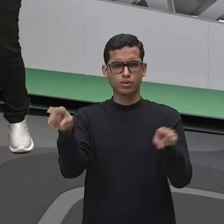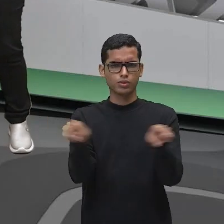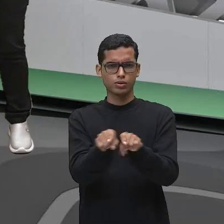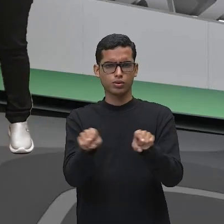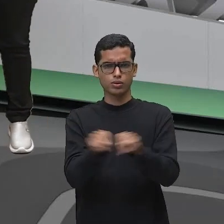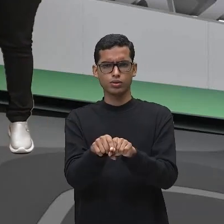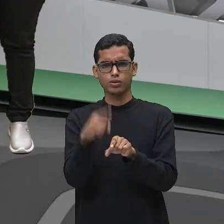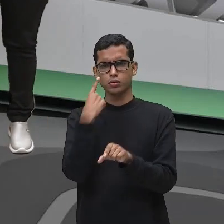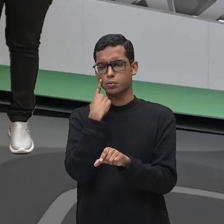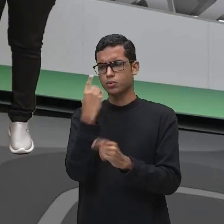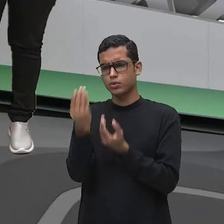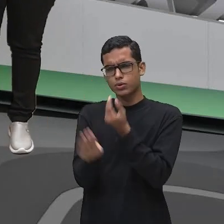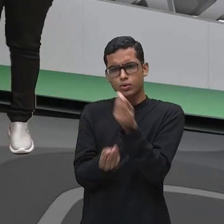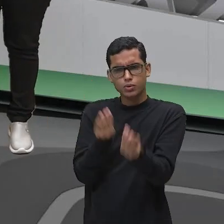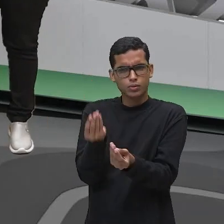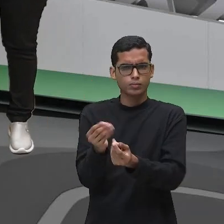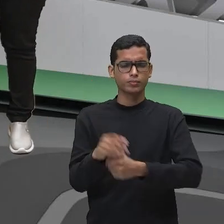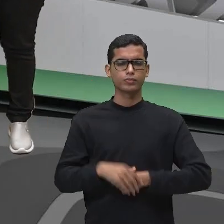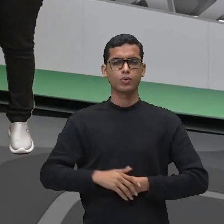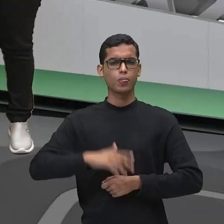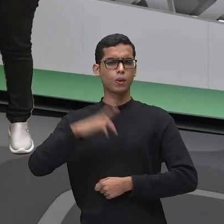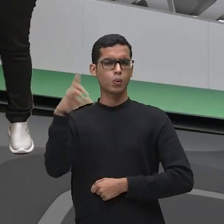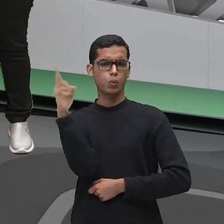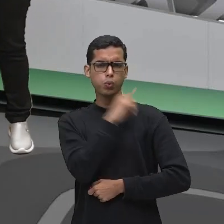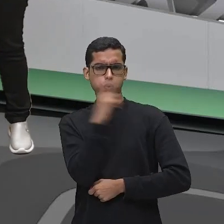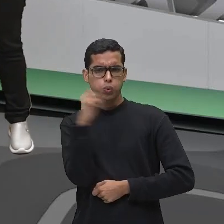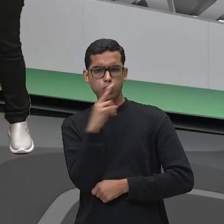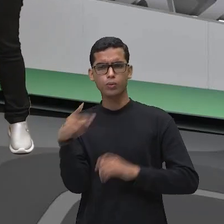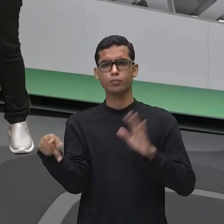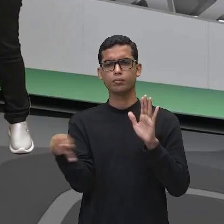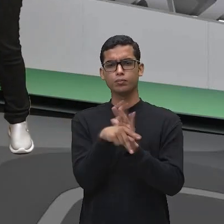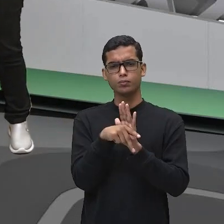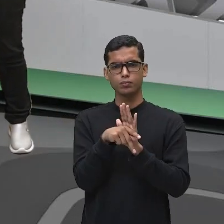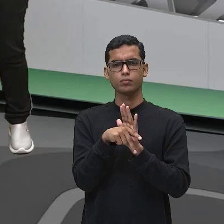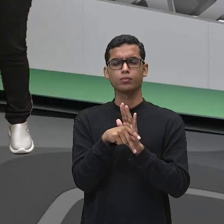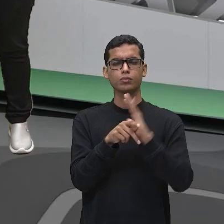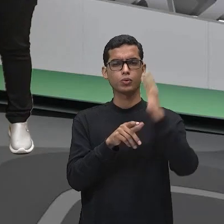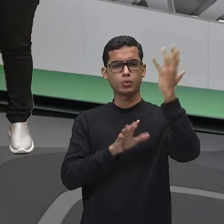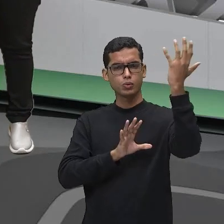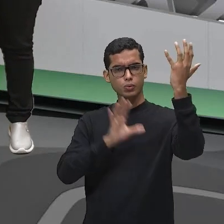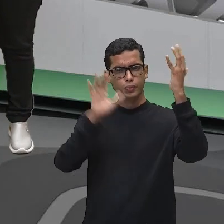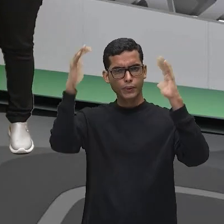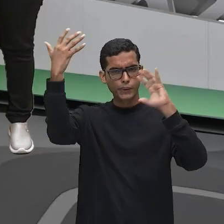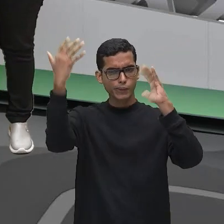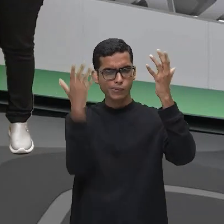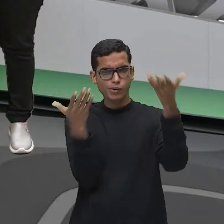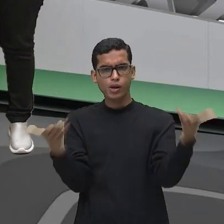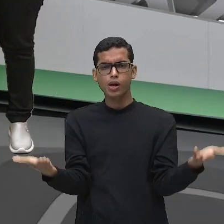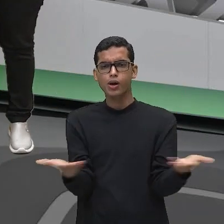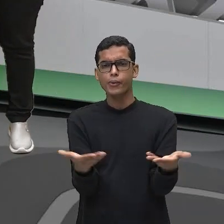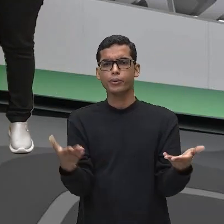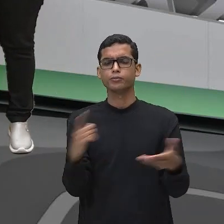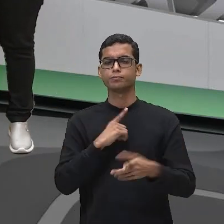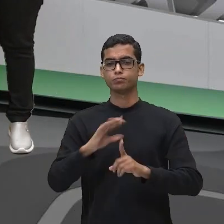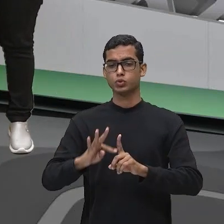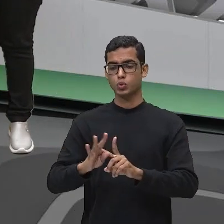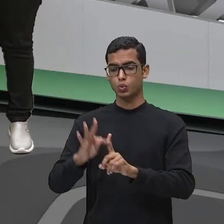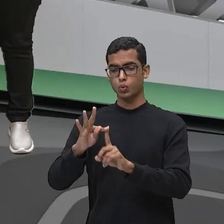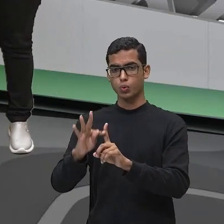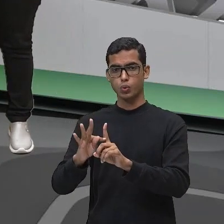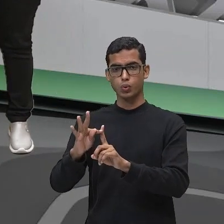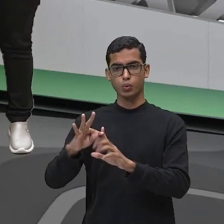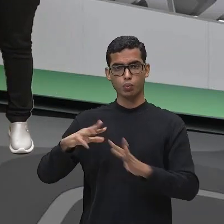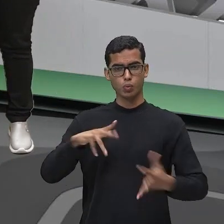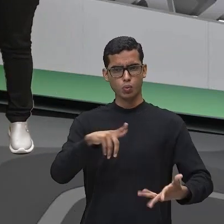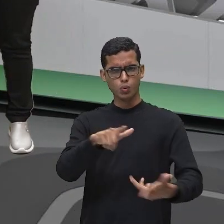esse cenário, né, de urgência climática. A temperatura da